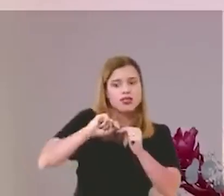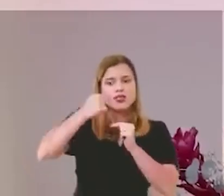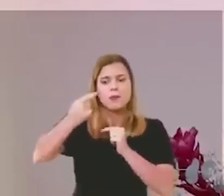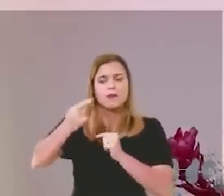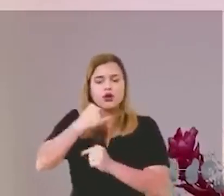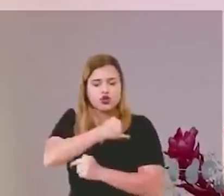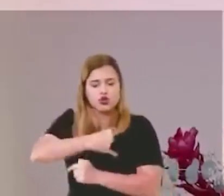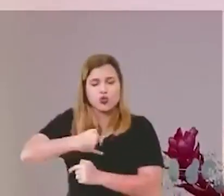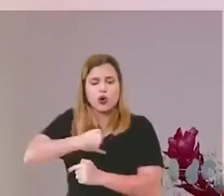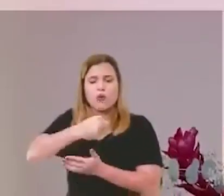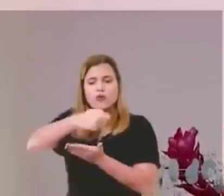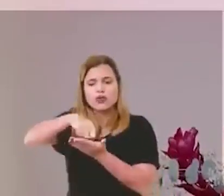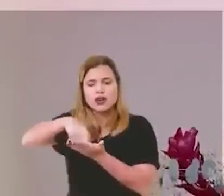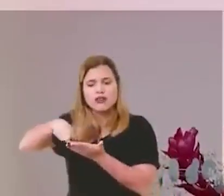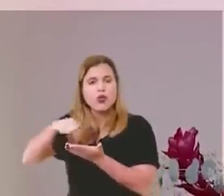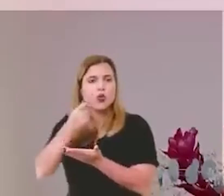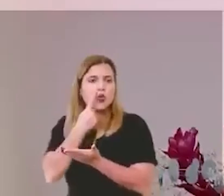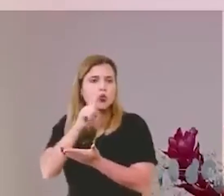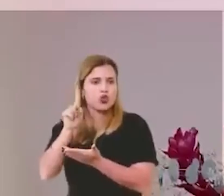viés do martírio.